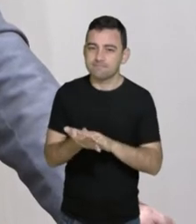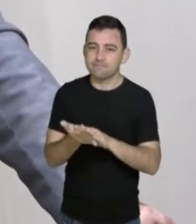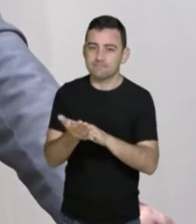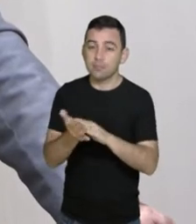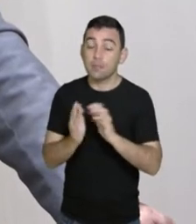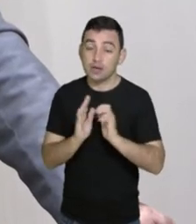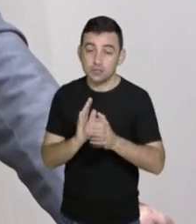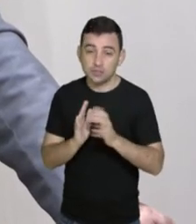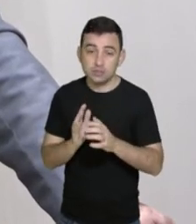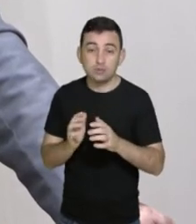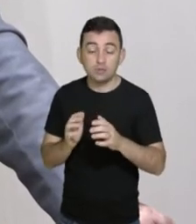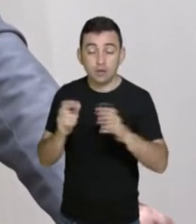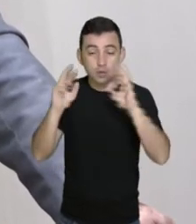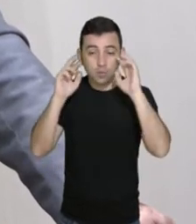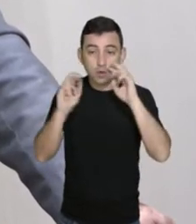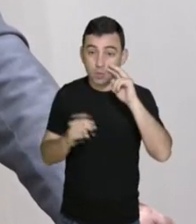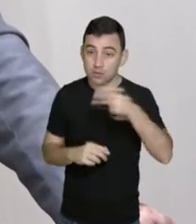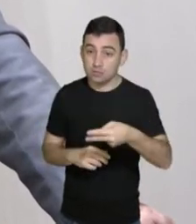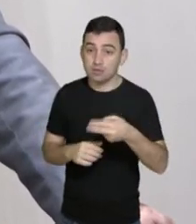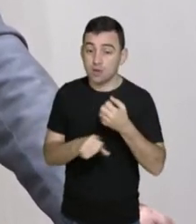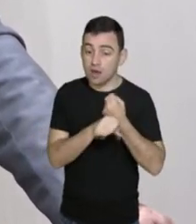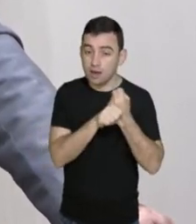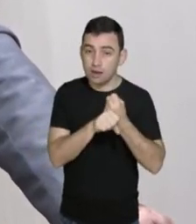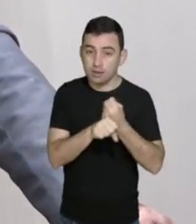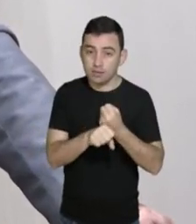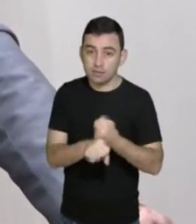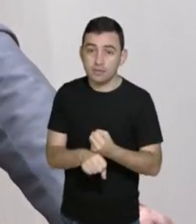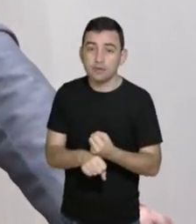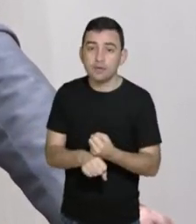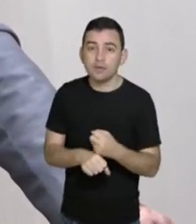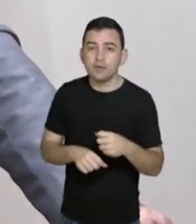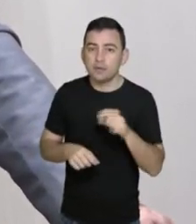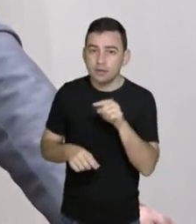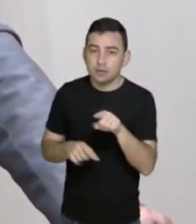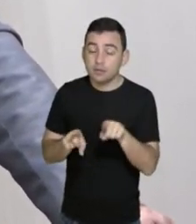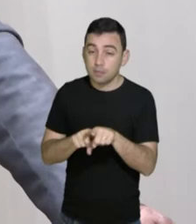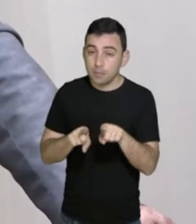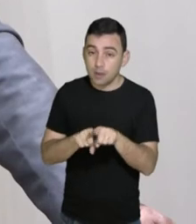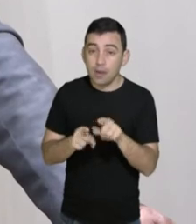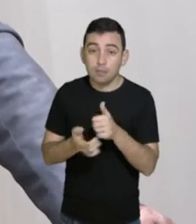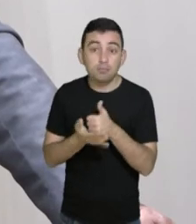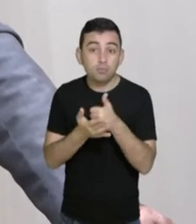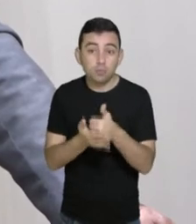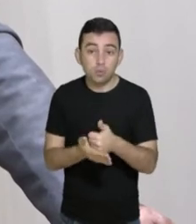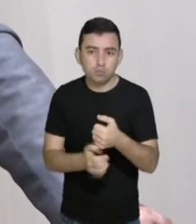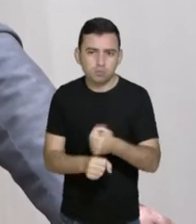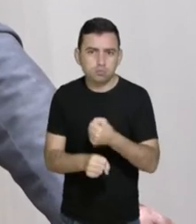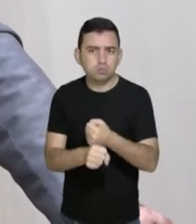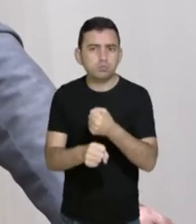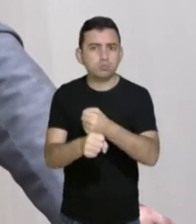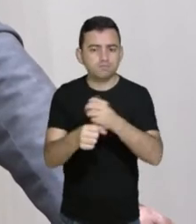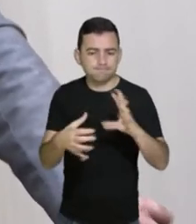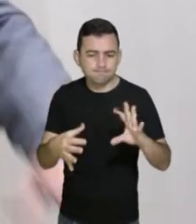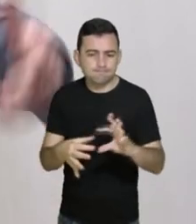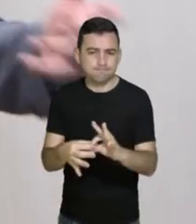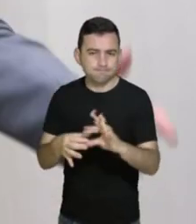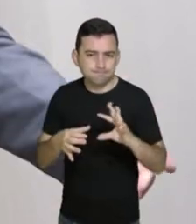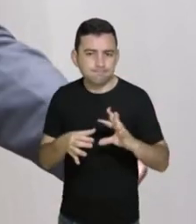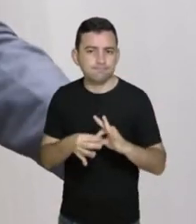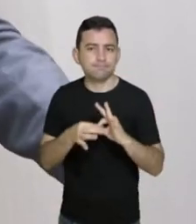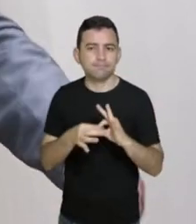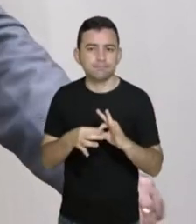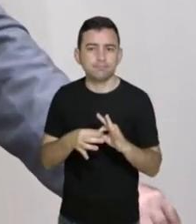em reconhecimento. Nos últimos anos, ele, inclusive, ajudou a construir coligações,